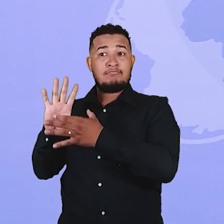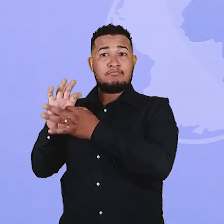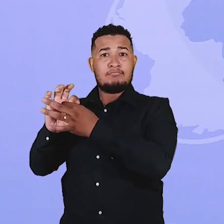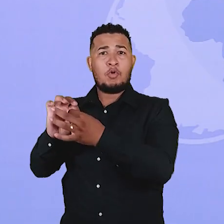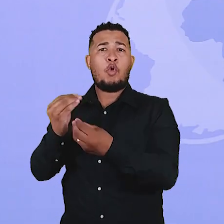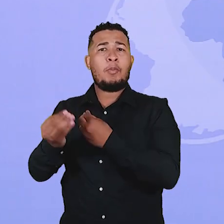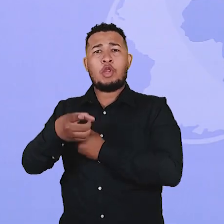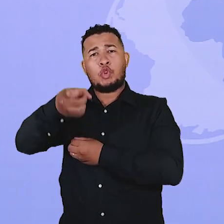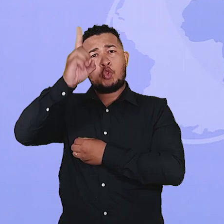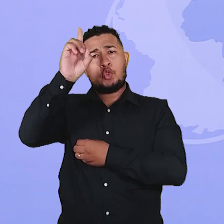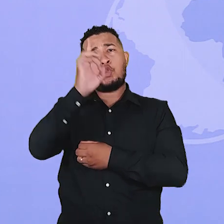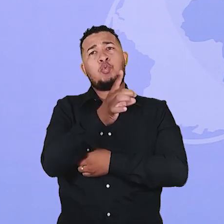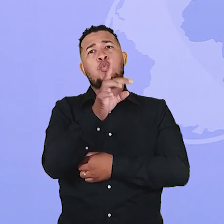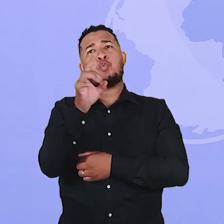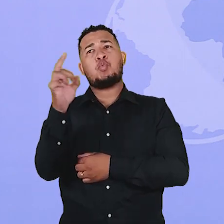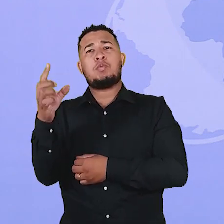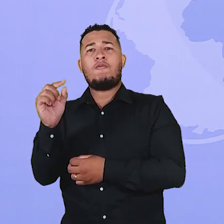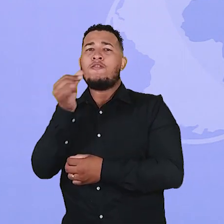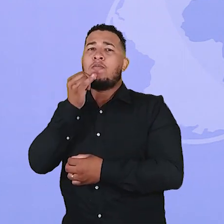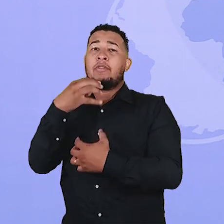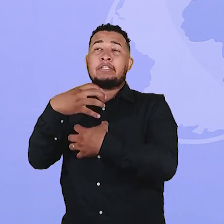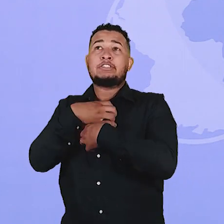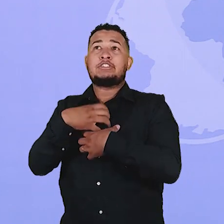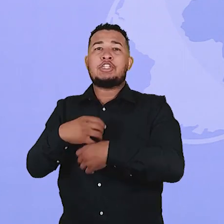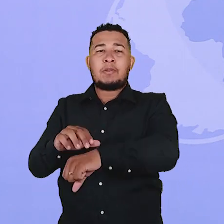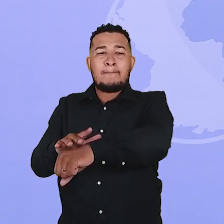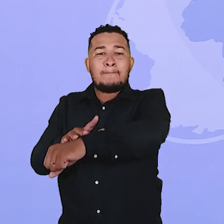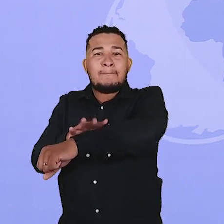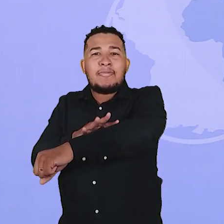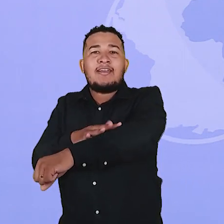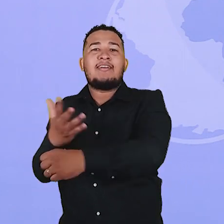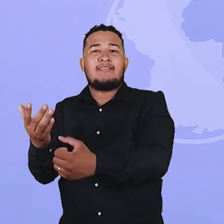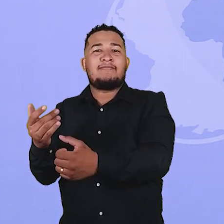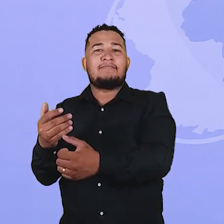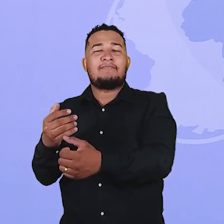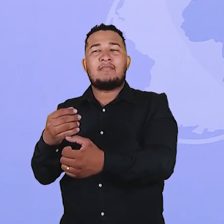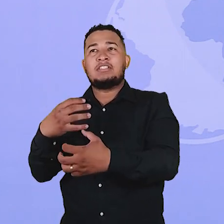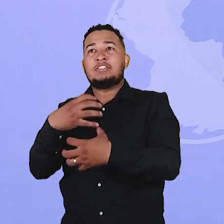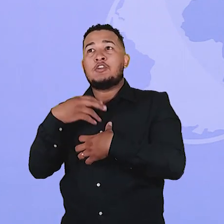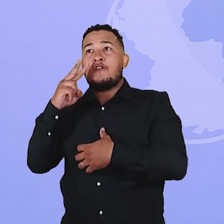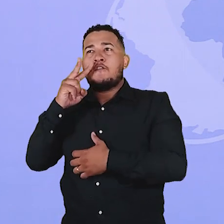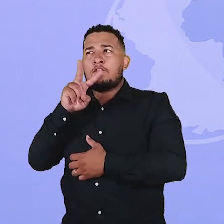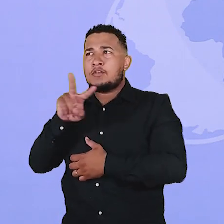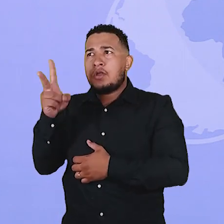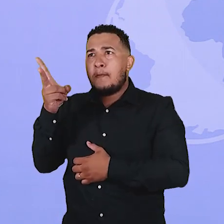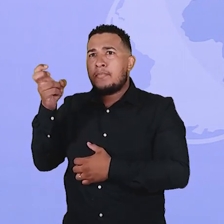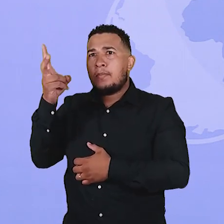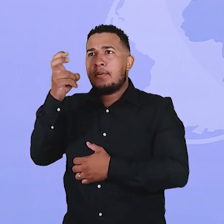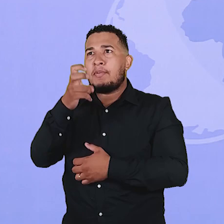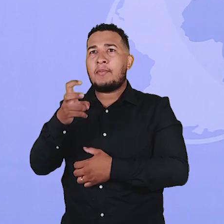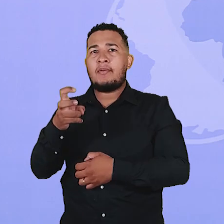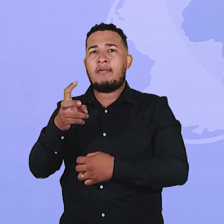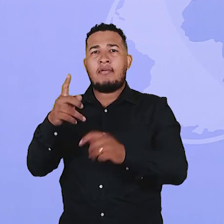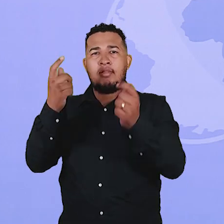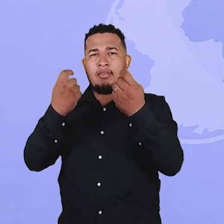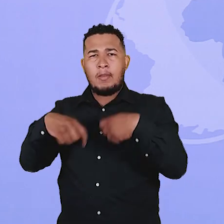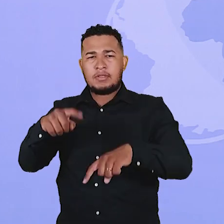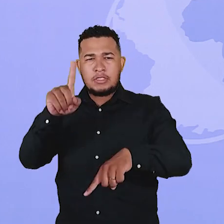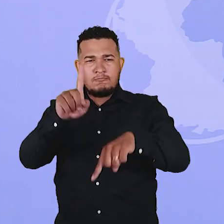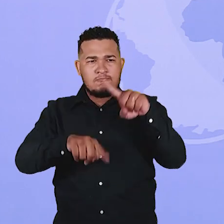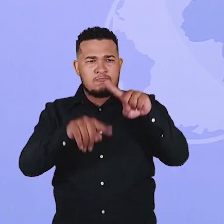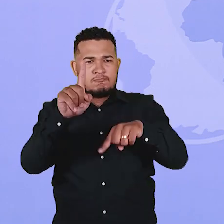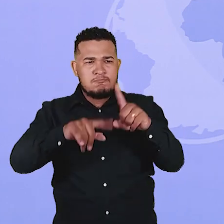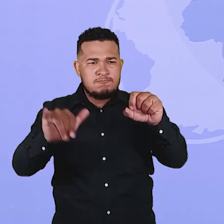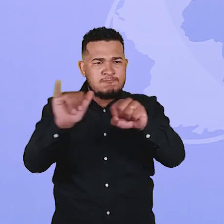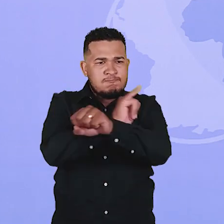meu cotidiano, aquilo que a gente consegue sentir através da pele, através da visão, e a gente não precisa de um